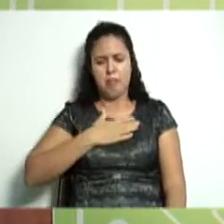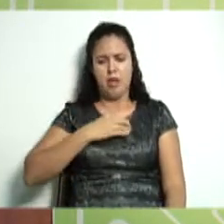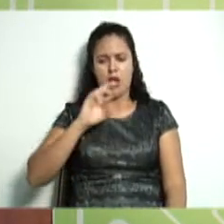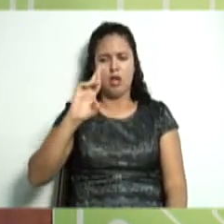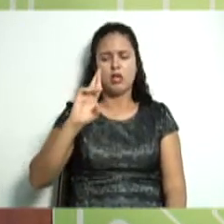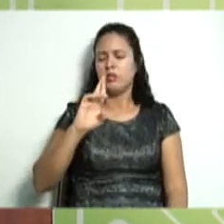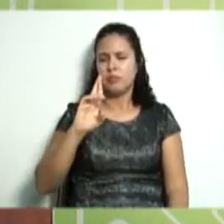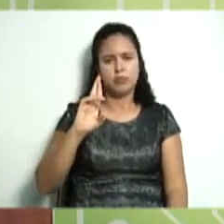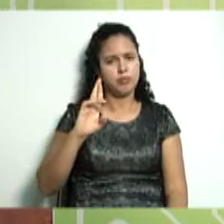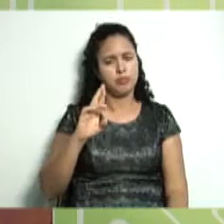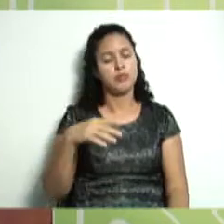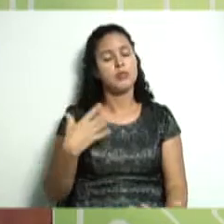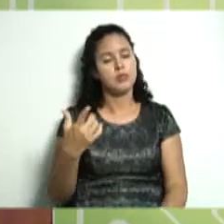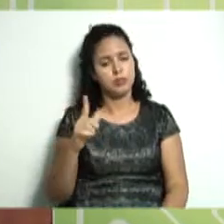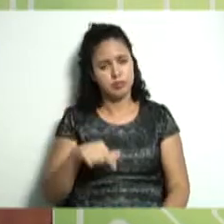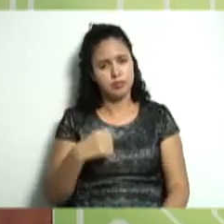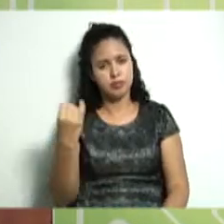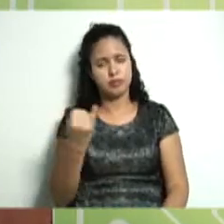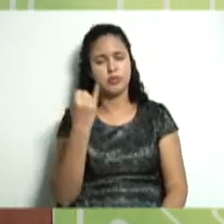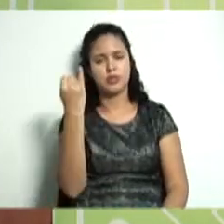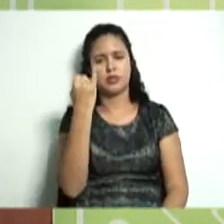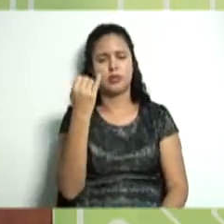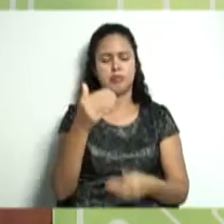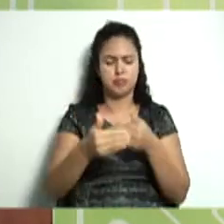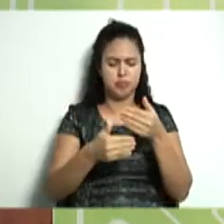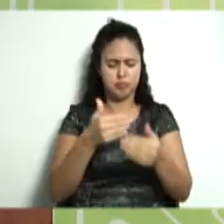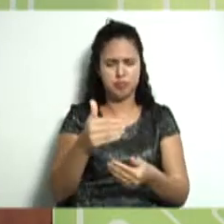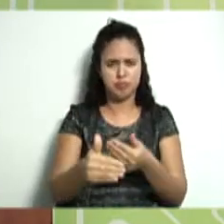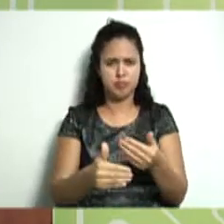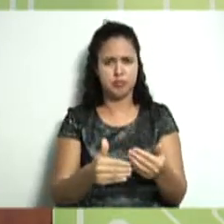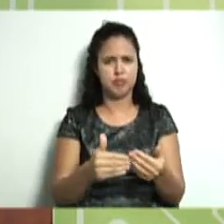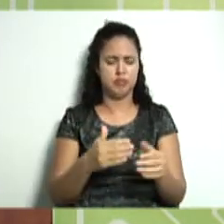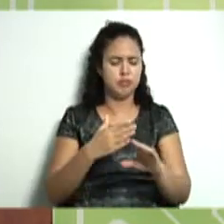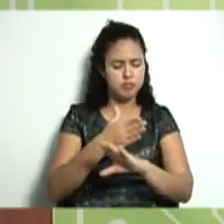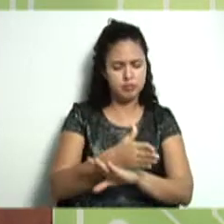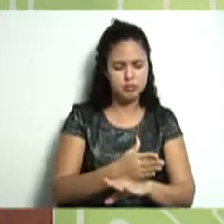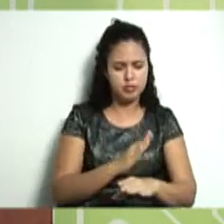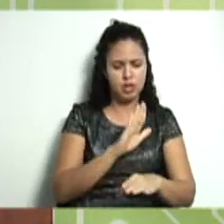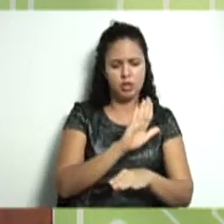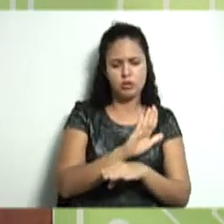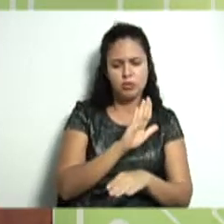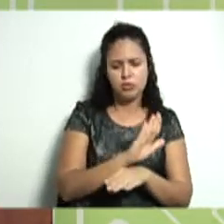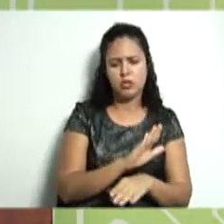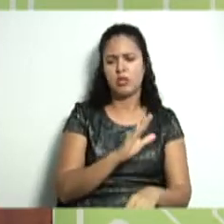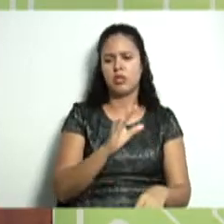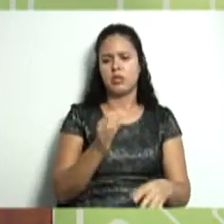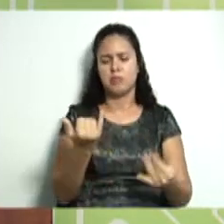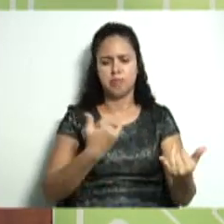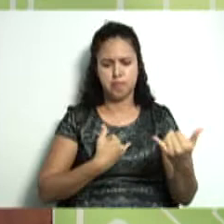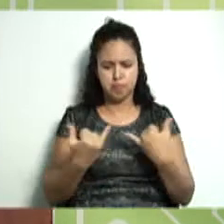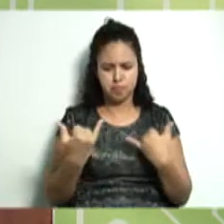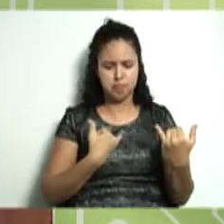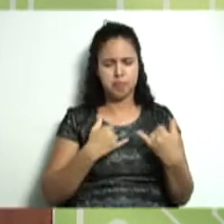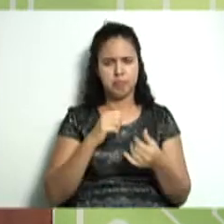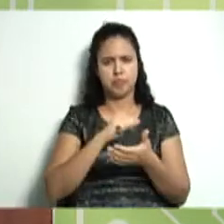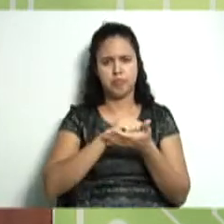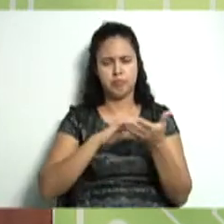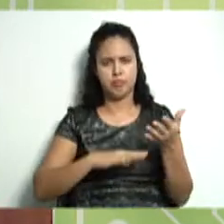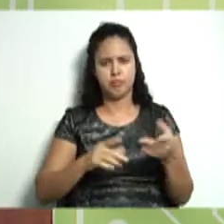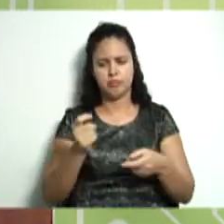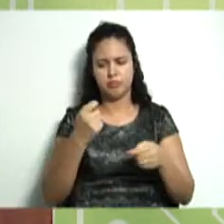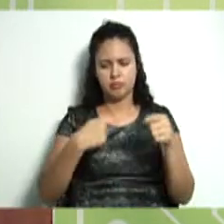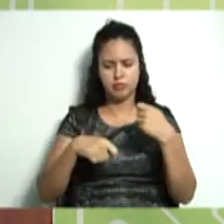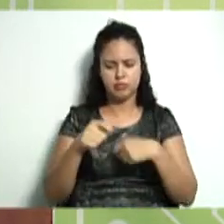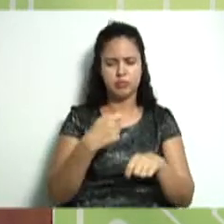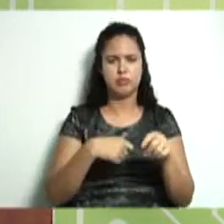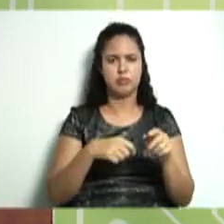decisão. Veja como é muito importante esse processo de participar, ser informado de quê? Atividades econômicas,